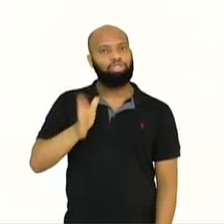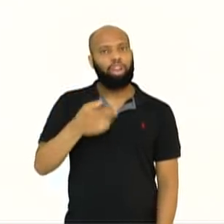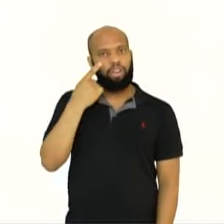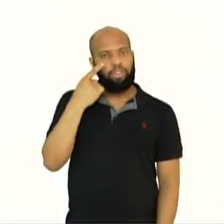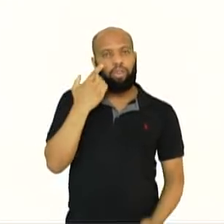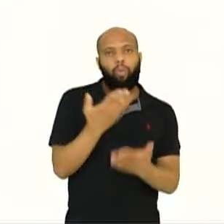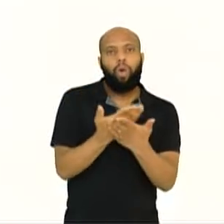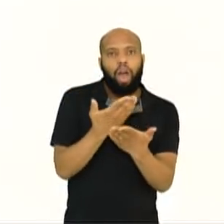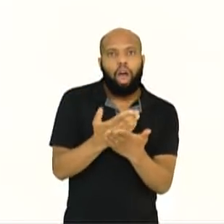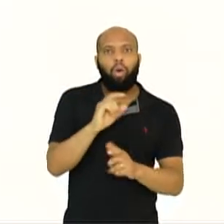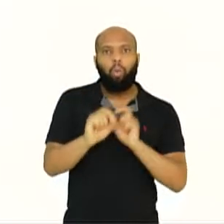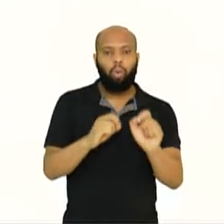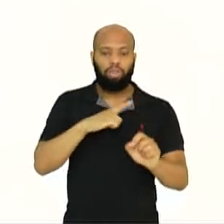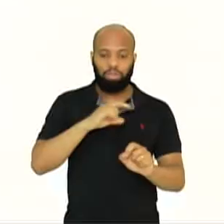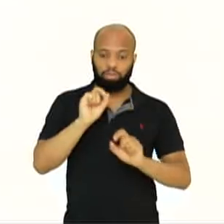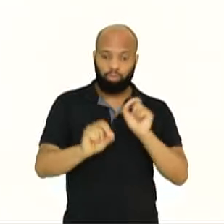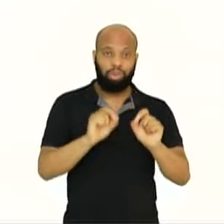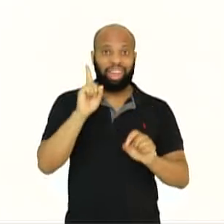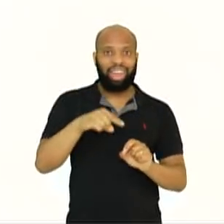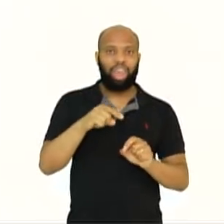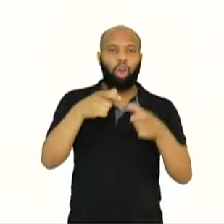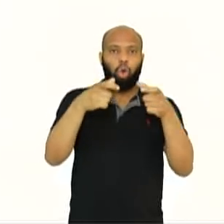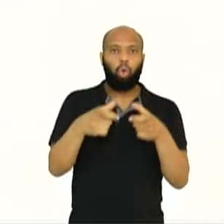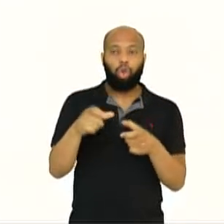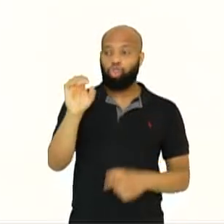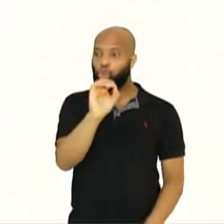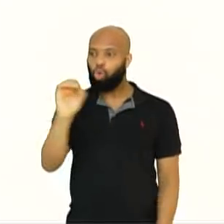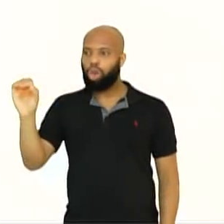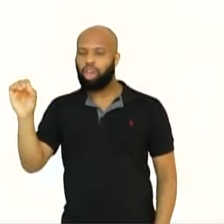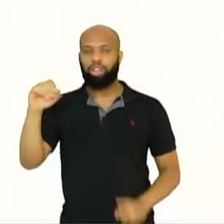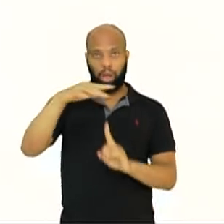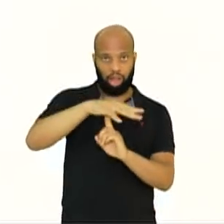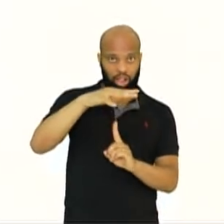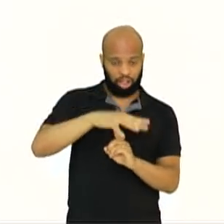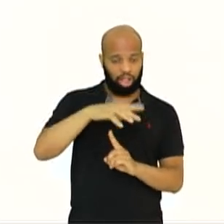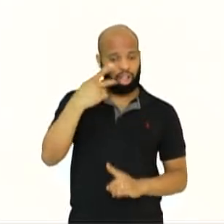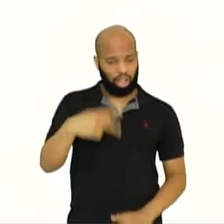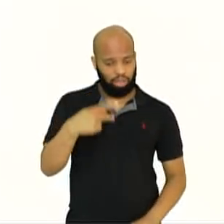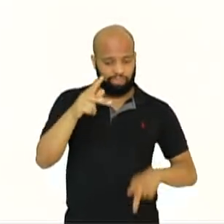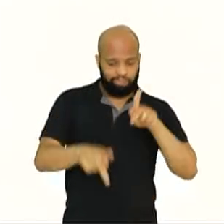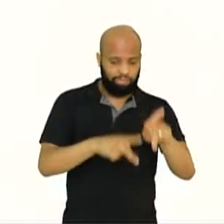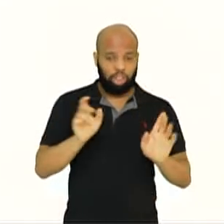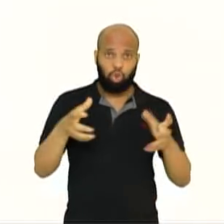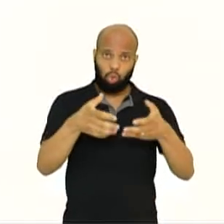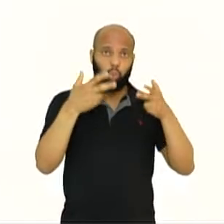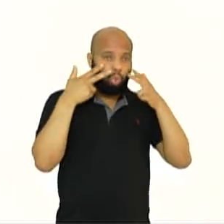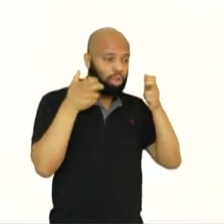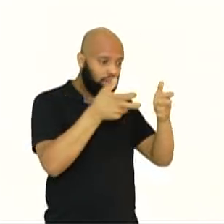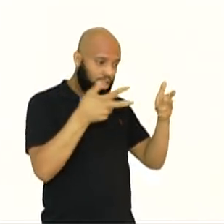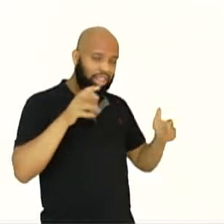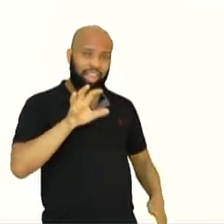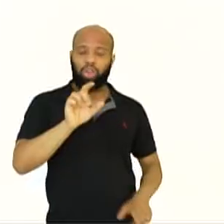está relacionado com o oeste do Paraná, que é um povo originário aqui do Paraná. E o grupo Chetás Enfim, nós